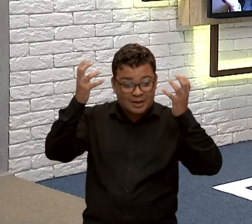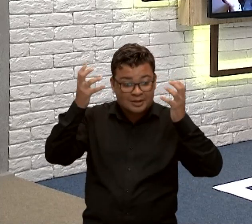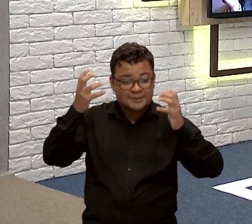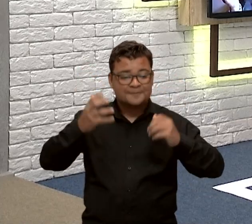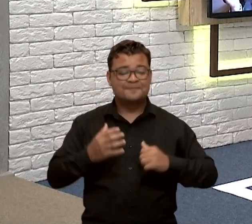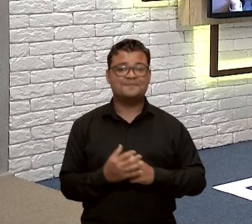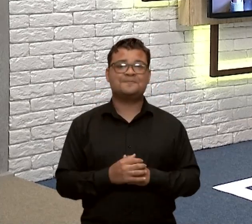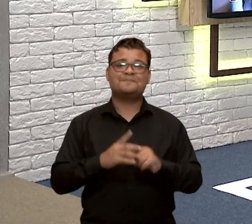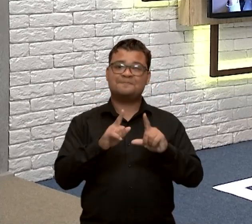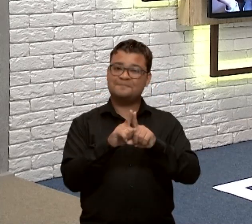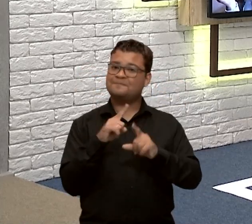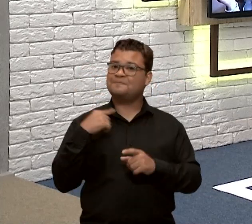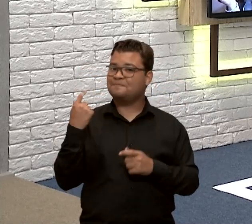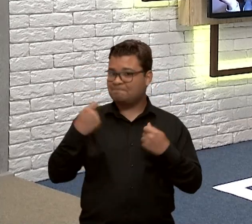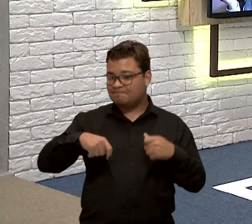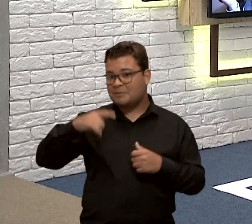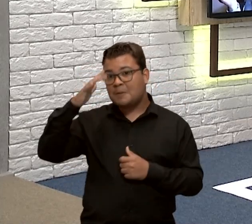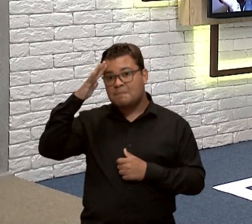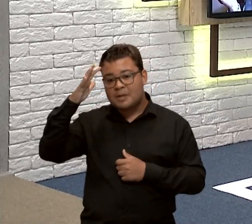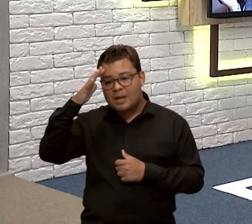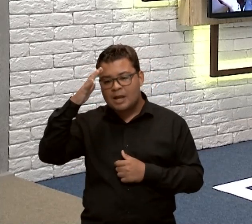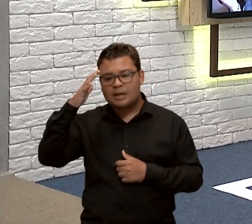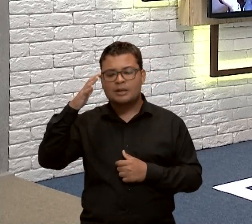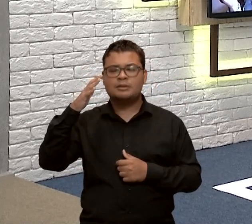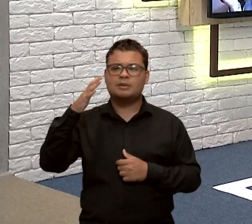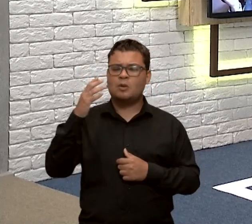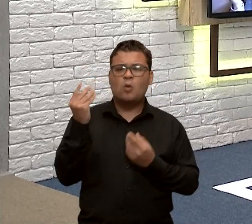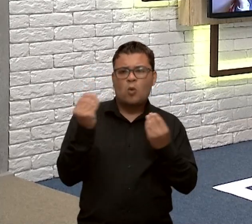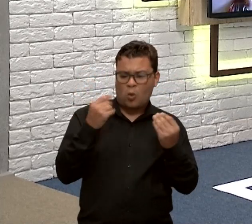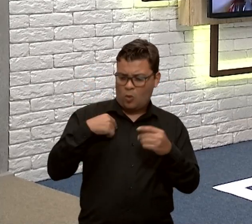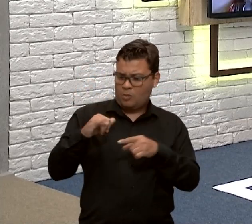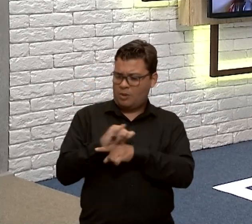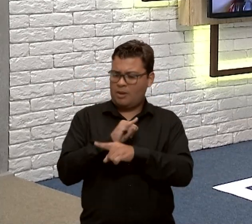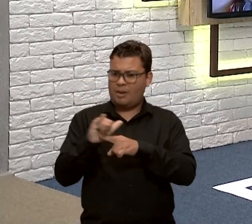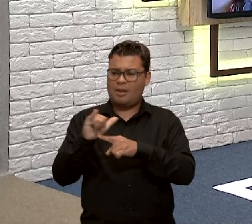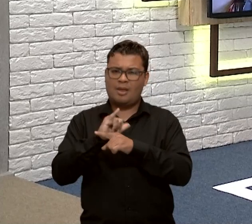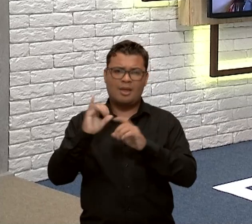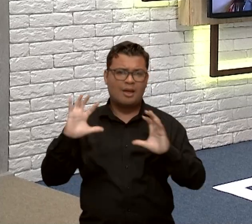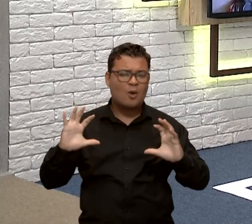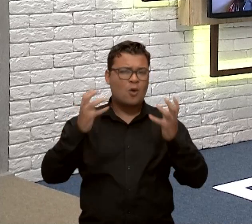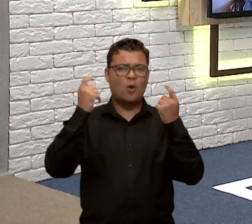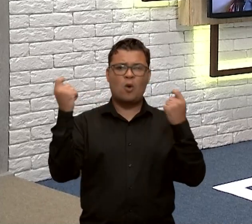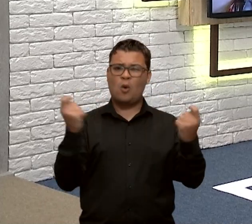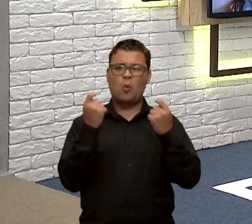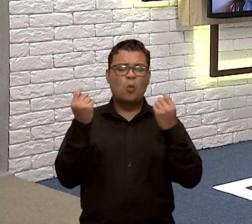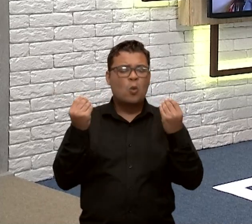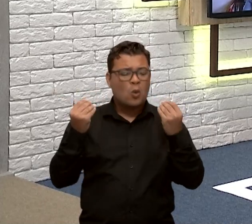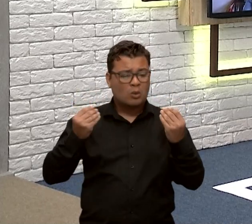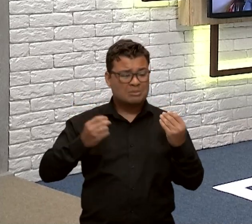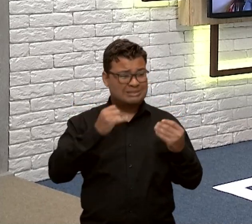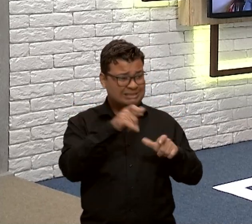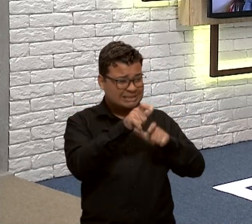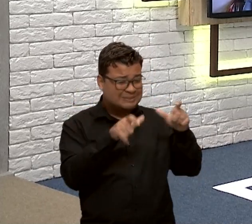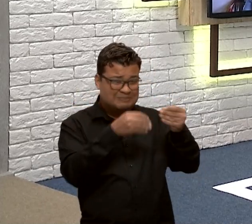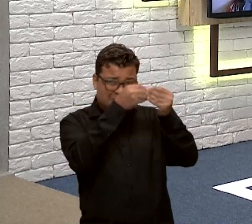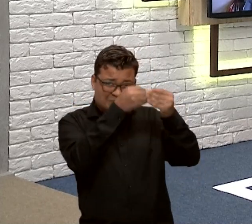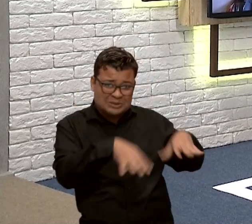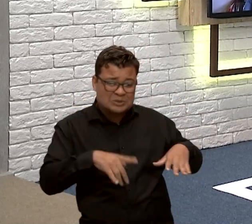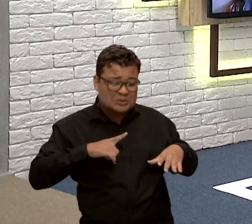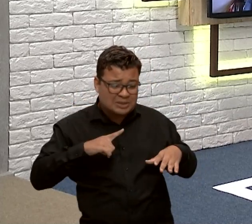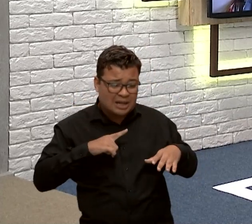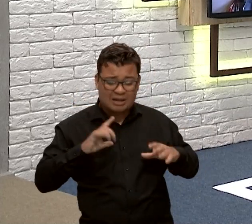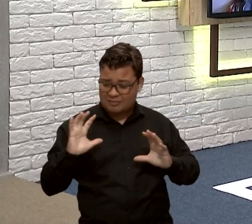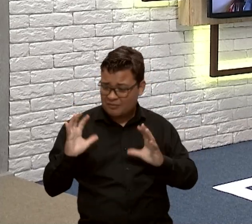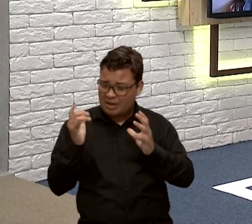gente pense e repense como comemorar. Se vai prejudicar alguém, vamos mudar, né, um pouco a